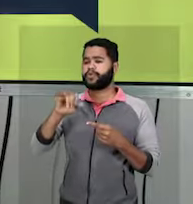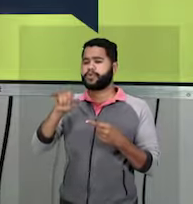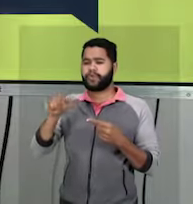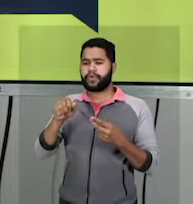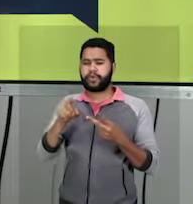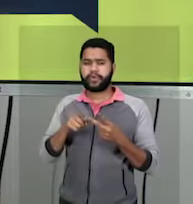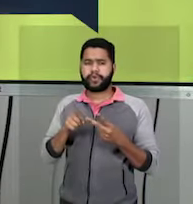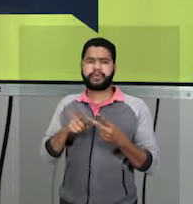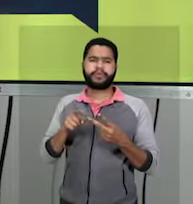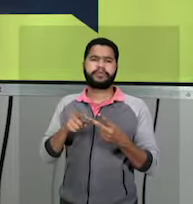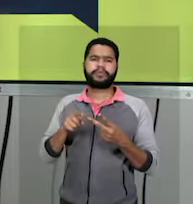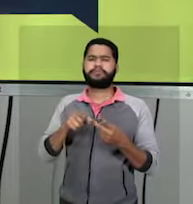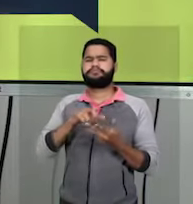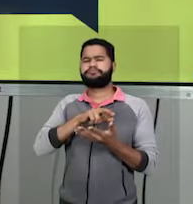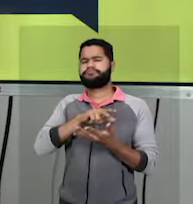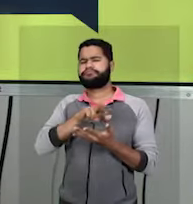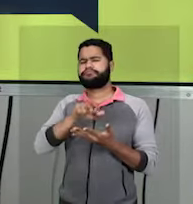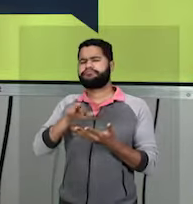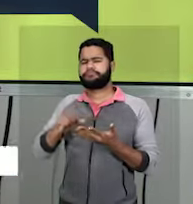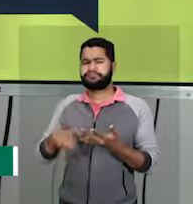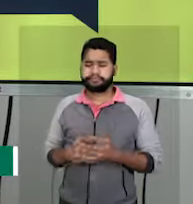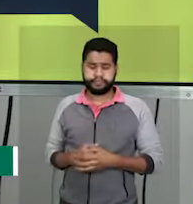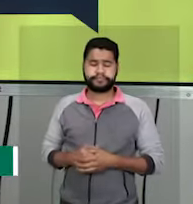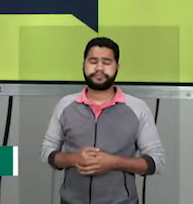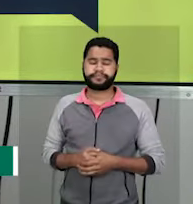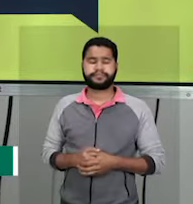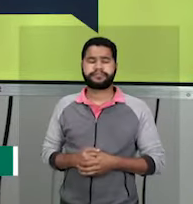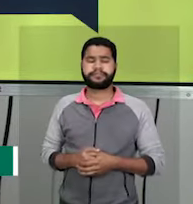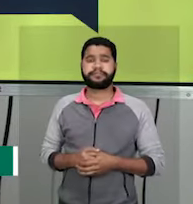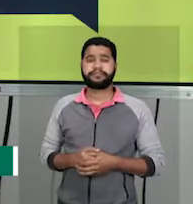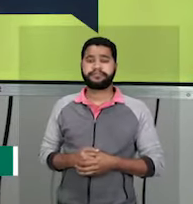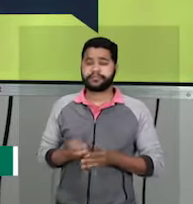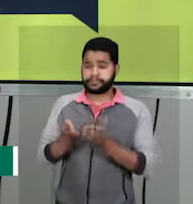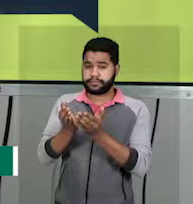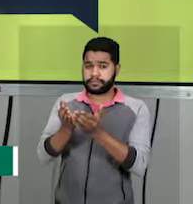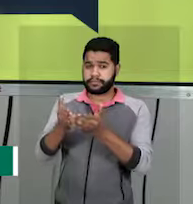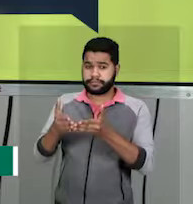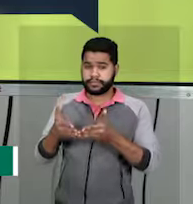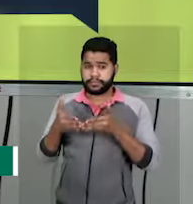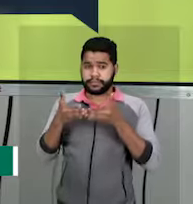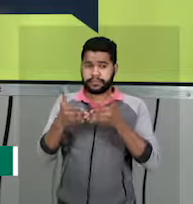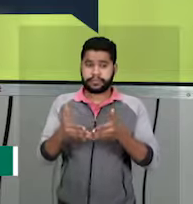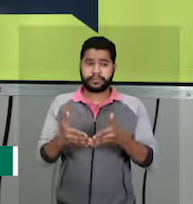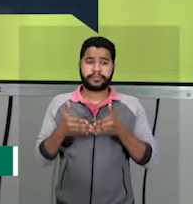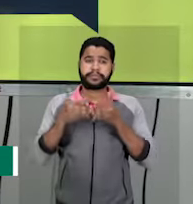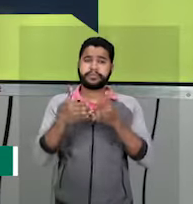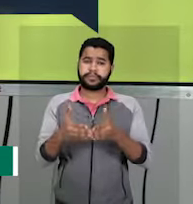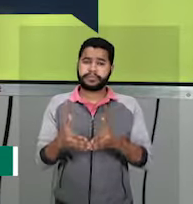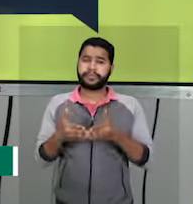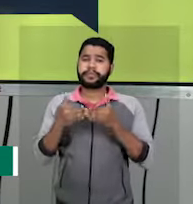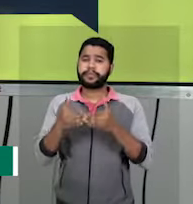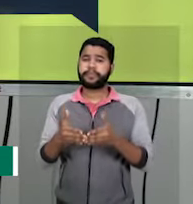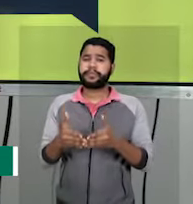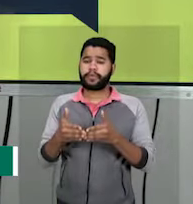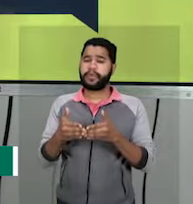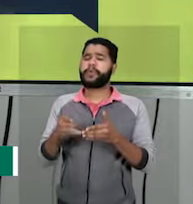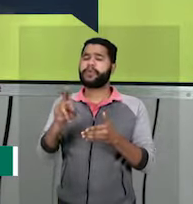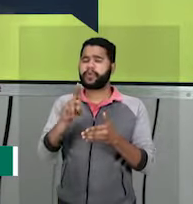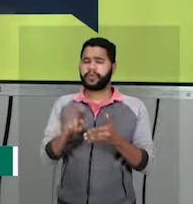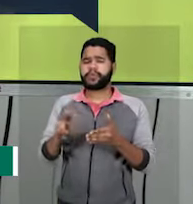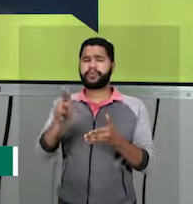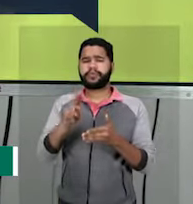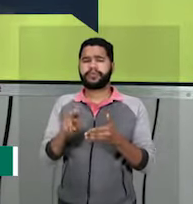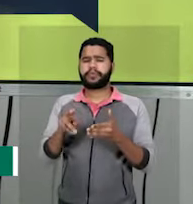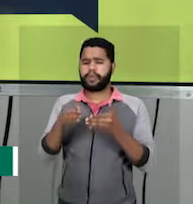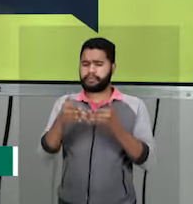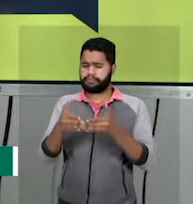de minerais Então os navios né são usados o transporte marítimo é